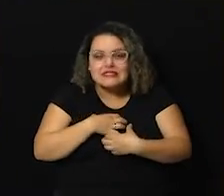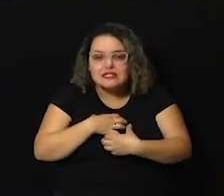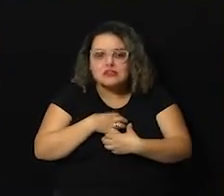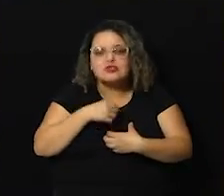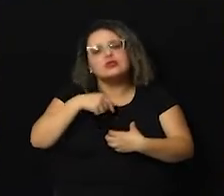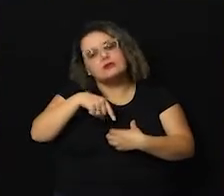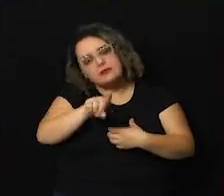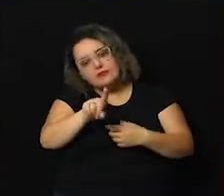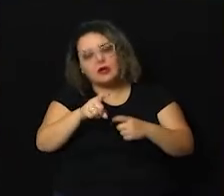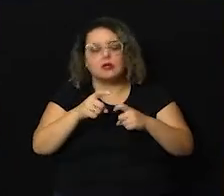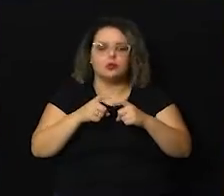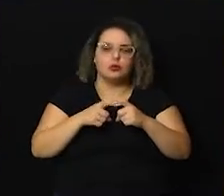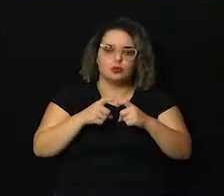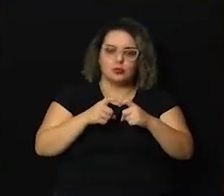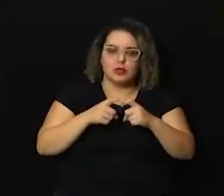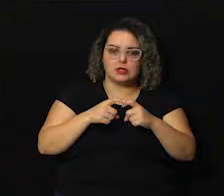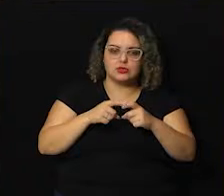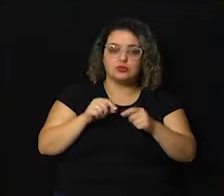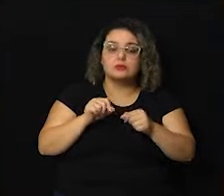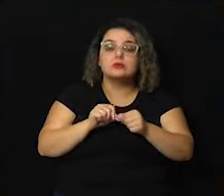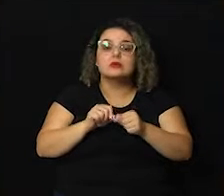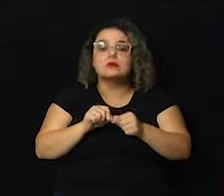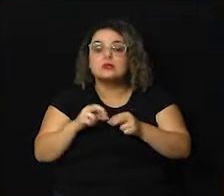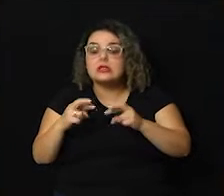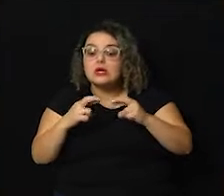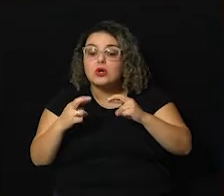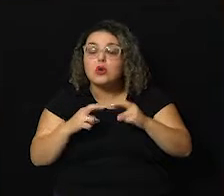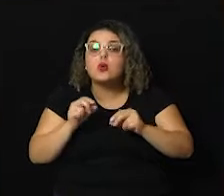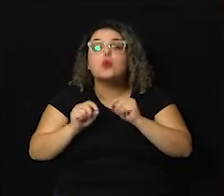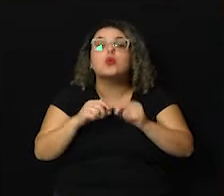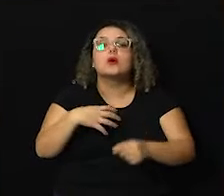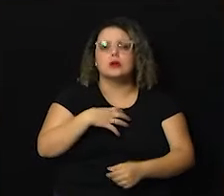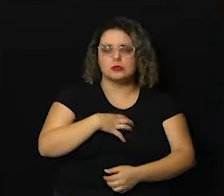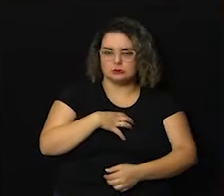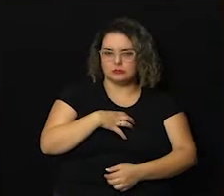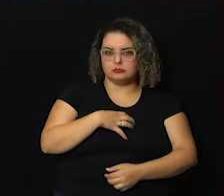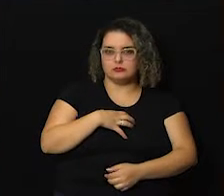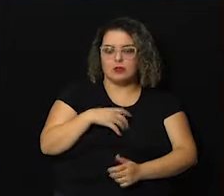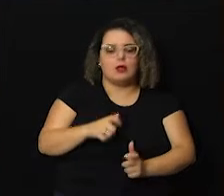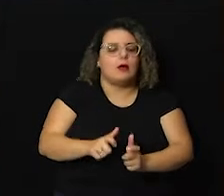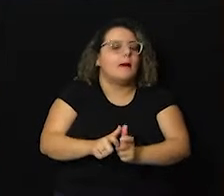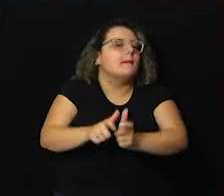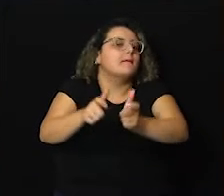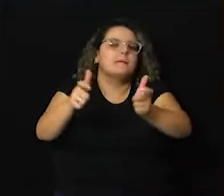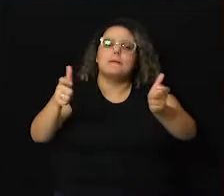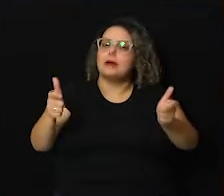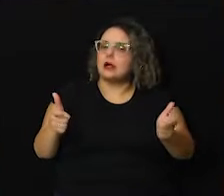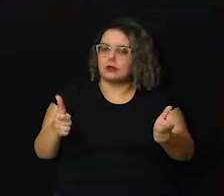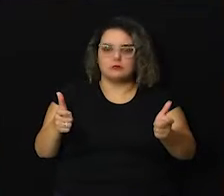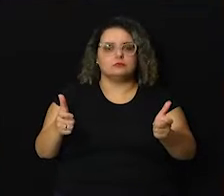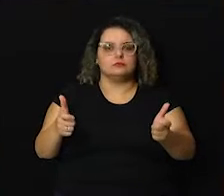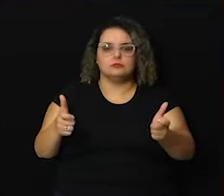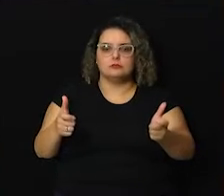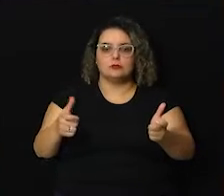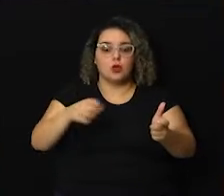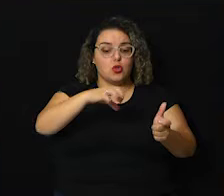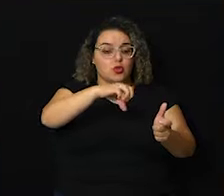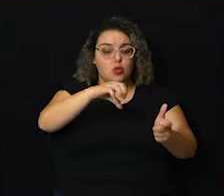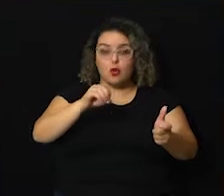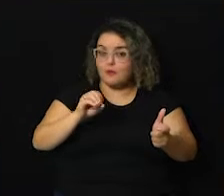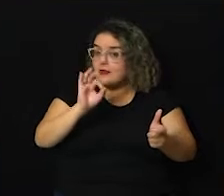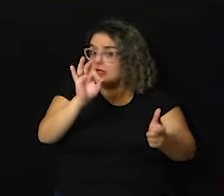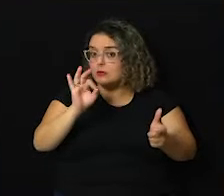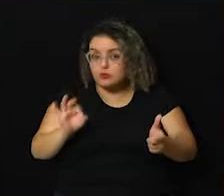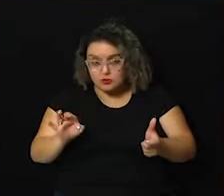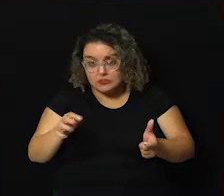algo e vai ao médico para fazer a investigação do que sente. E na grande maioria das vezes, eu diria pelo menos